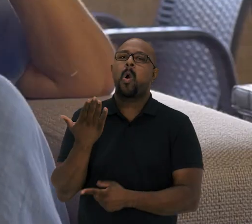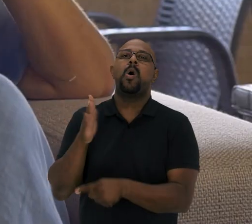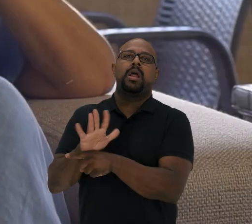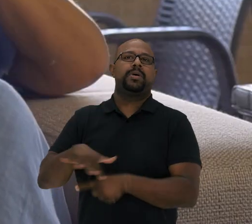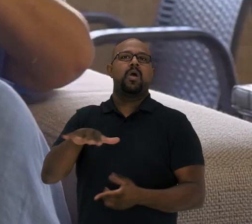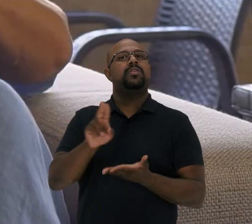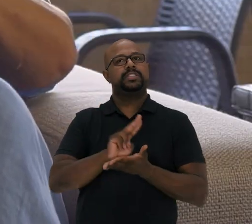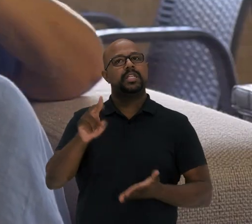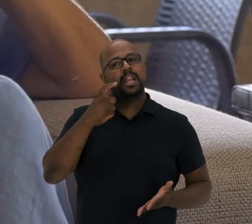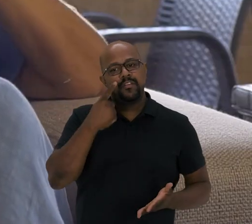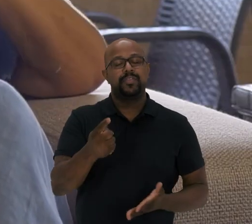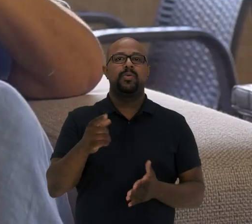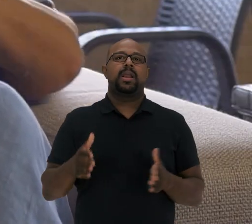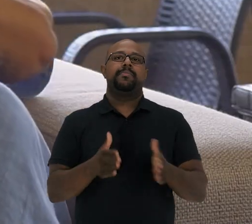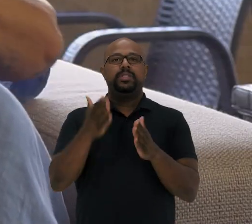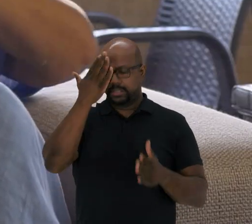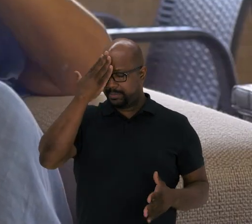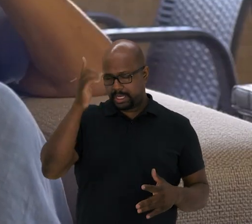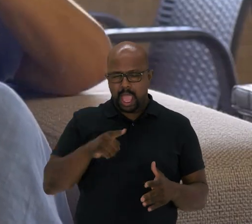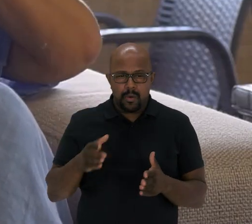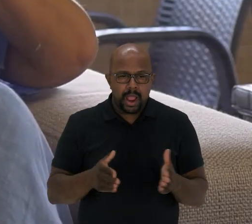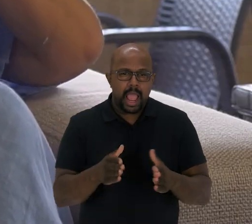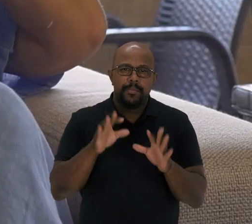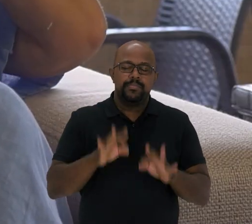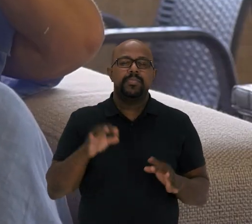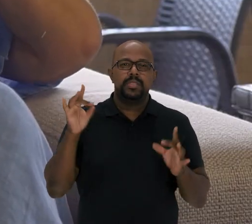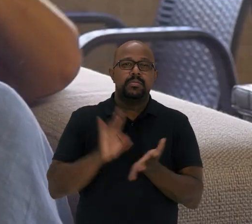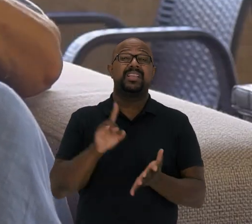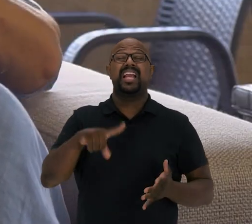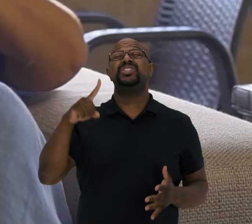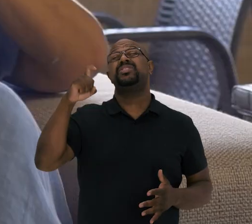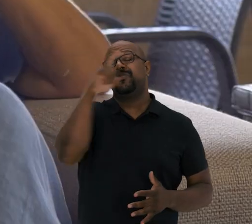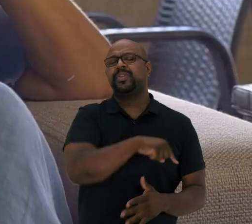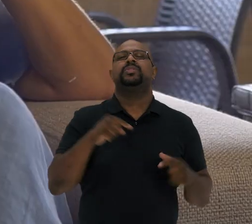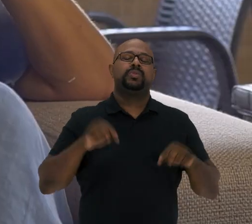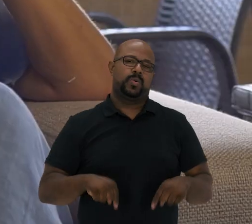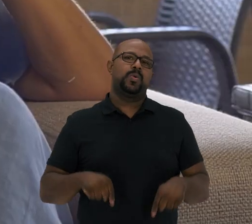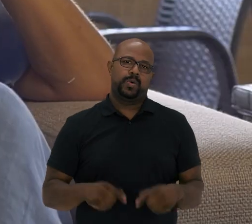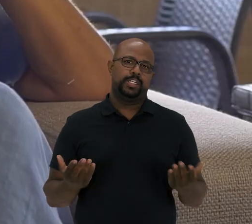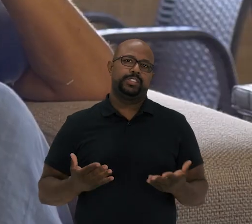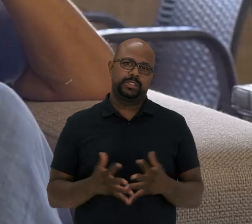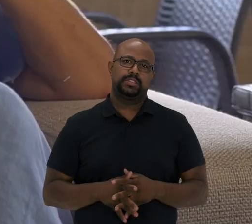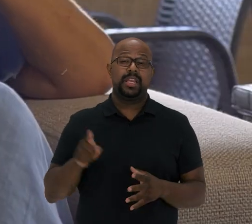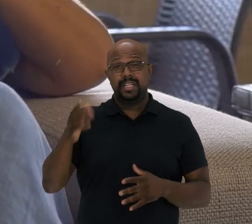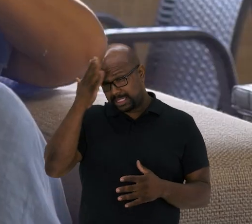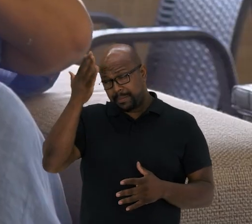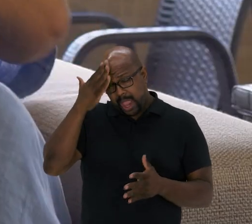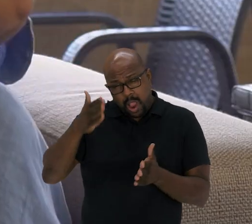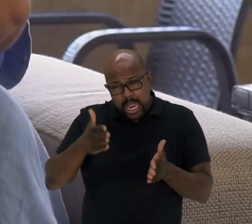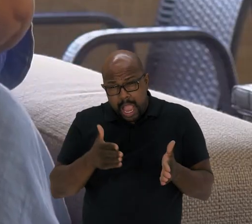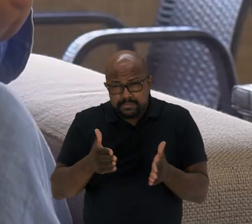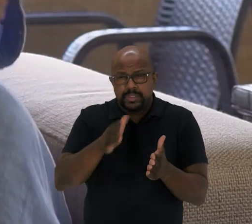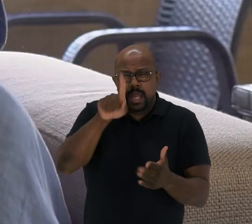colaborar com a universidade, ele via o caminho, ele sabia que o caminho era por ali, coisa que é difícil hoje em dia, sabe? Ele sabia